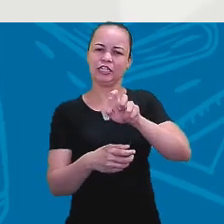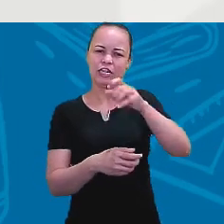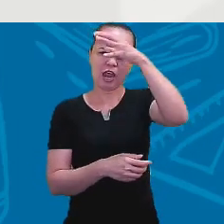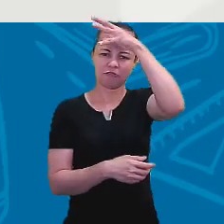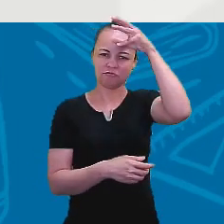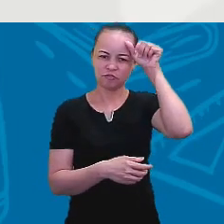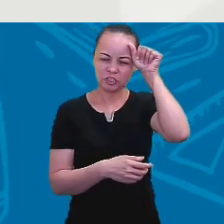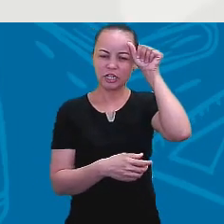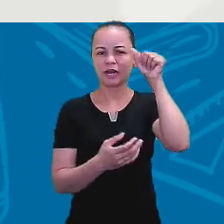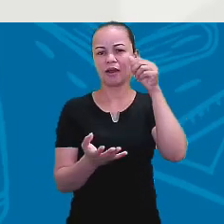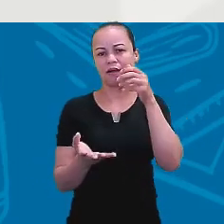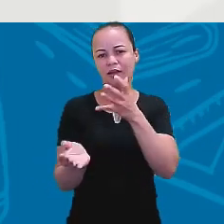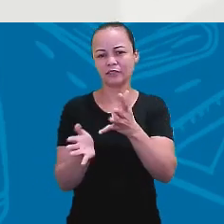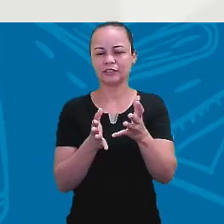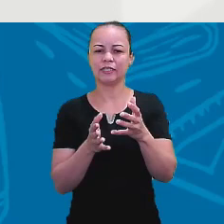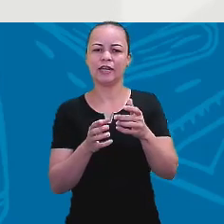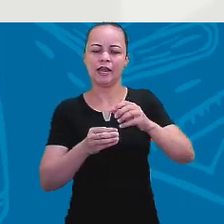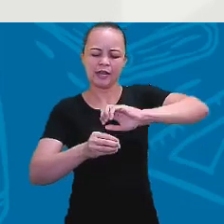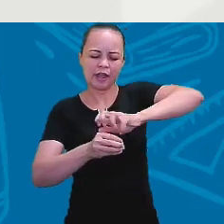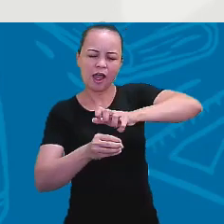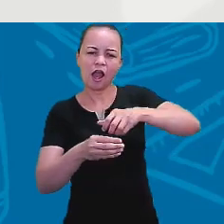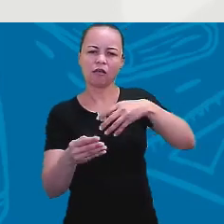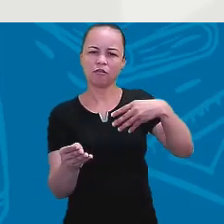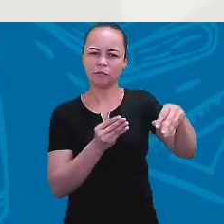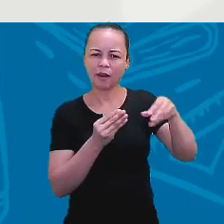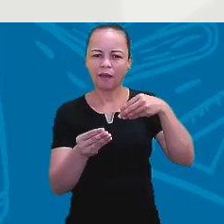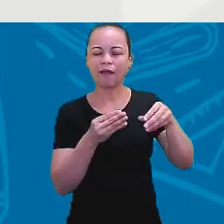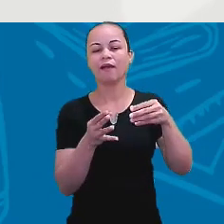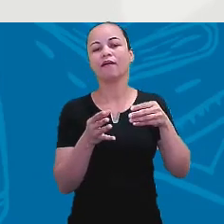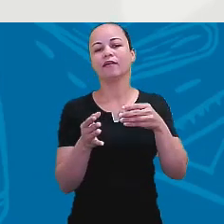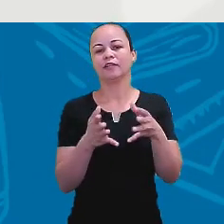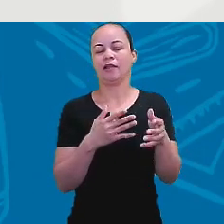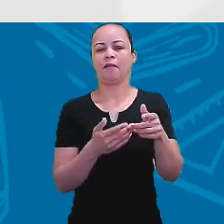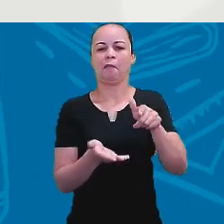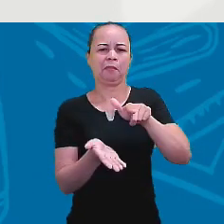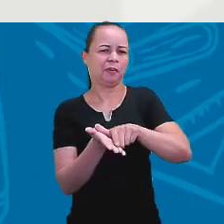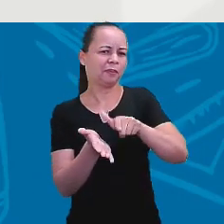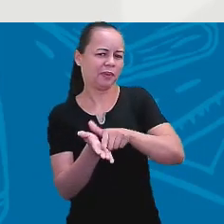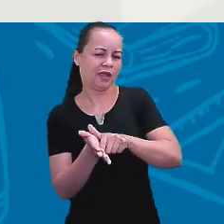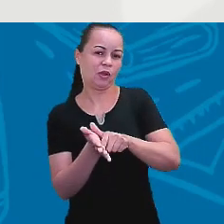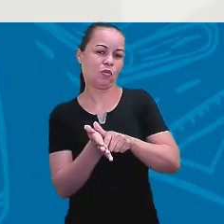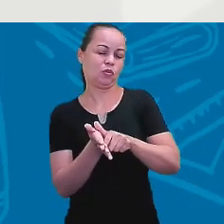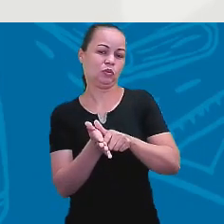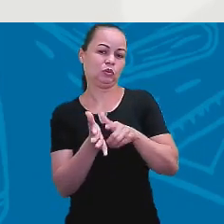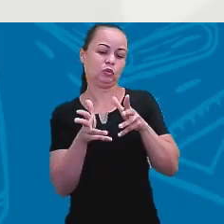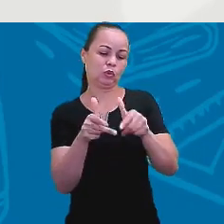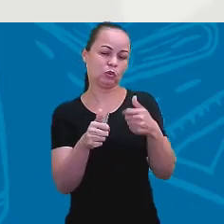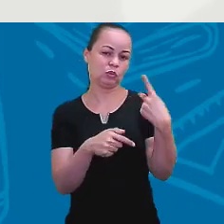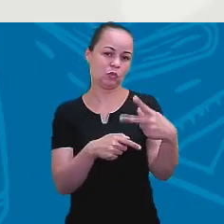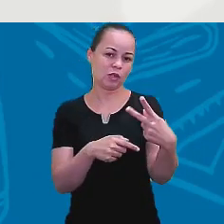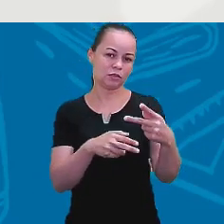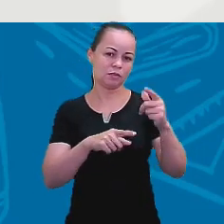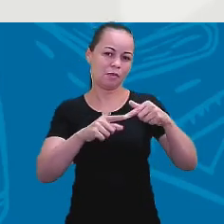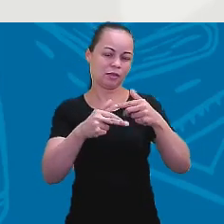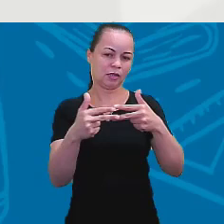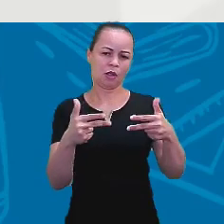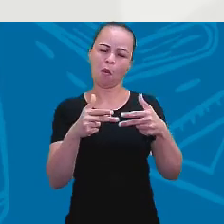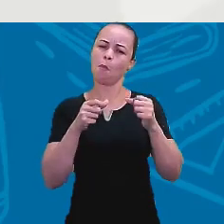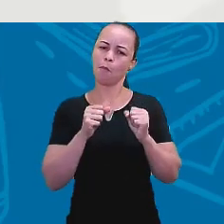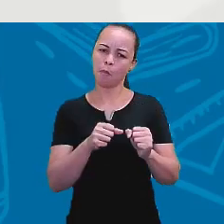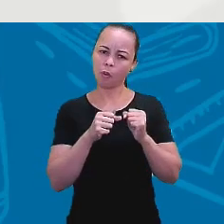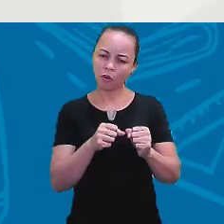refrigerante, né, garrafas plásticas, né, papel, todo esse material, gente, pode e